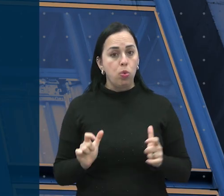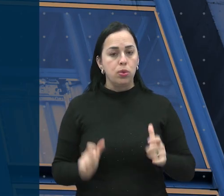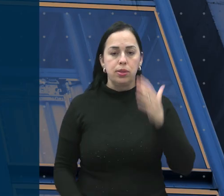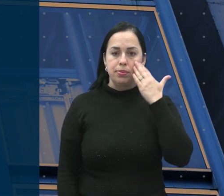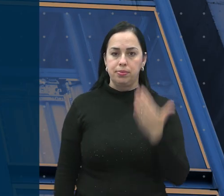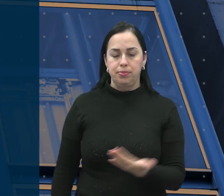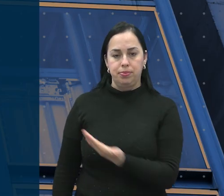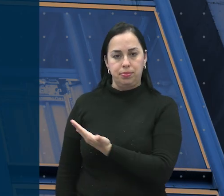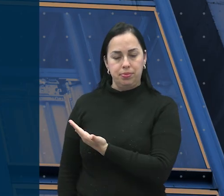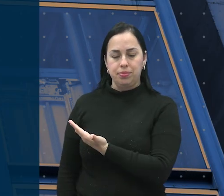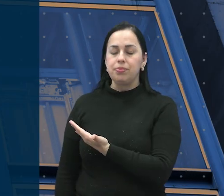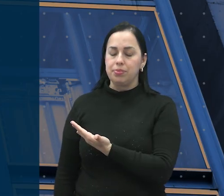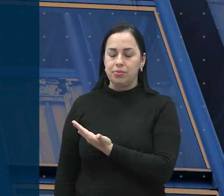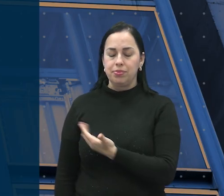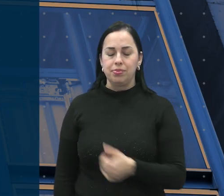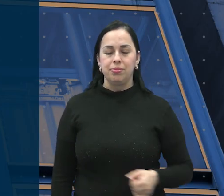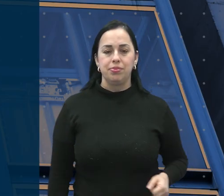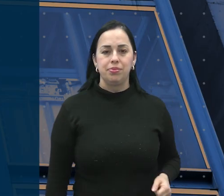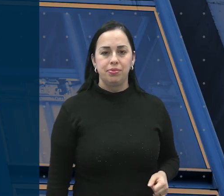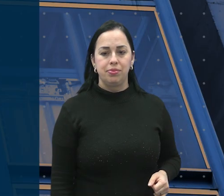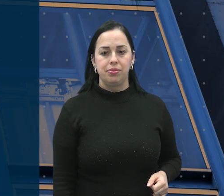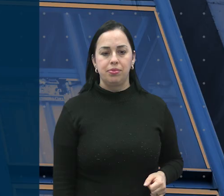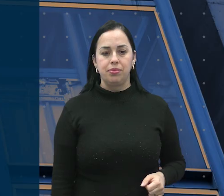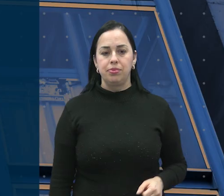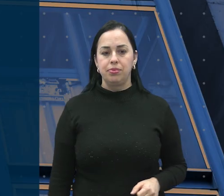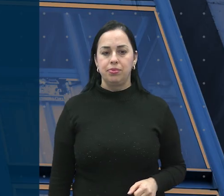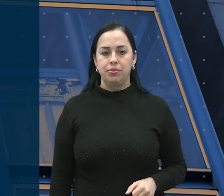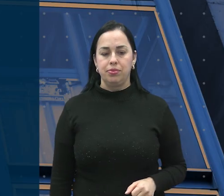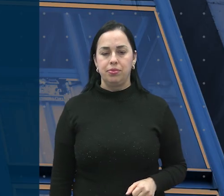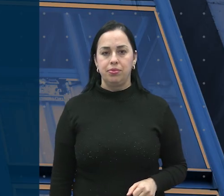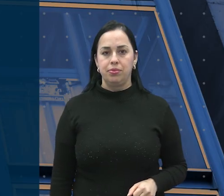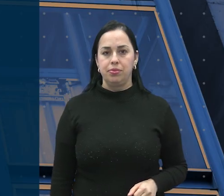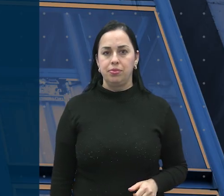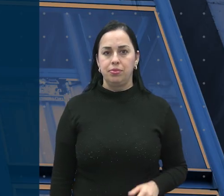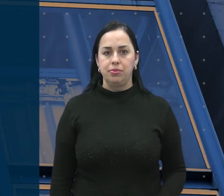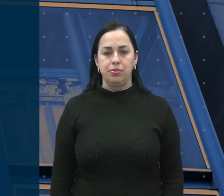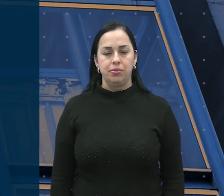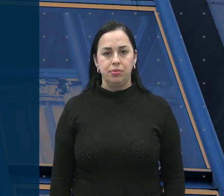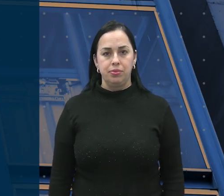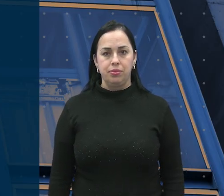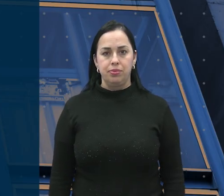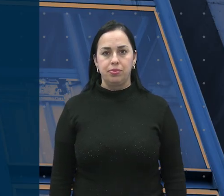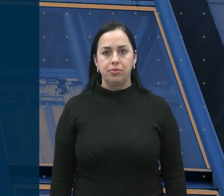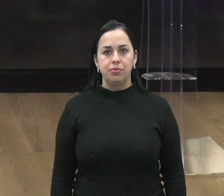na Praça Afonso Pena, número 175, no centro.